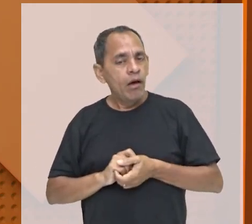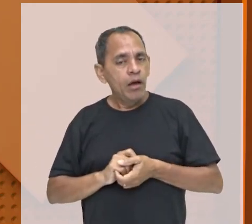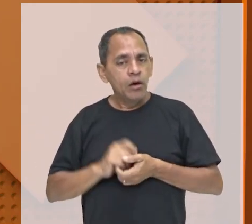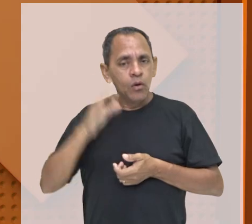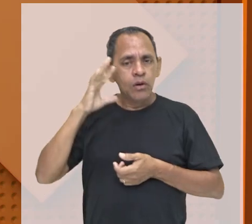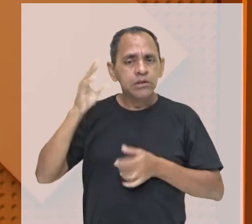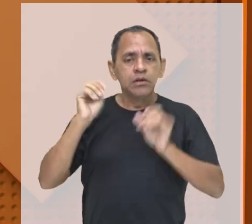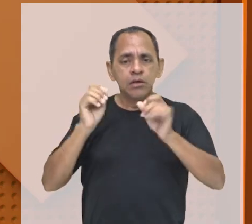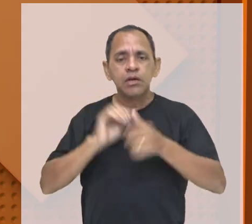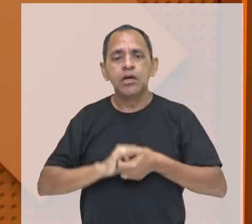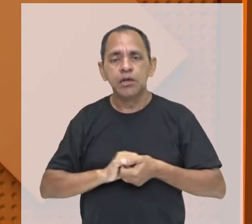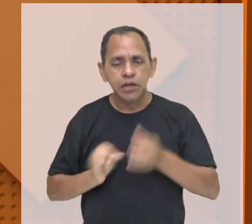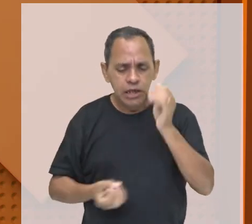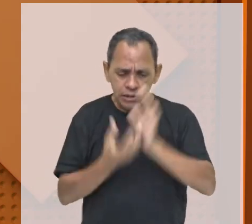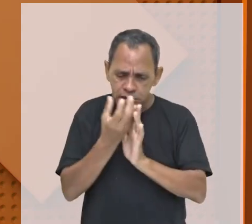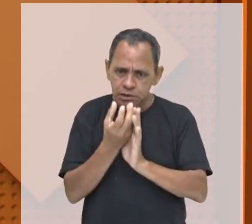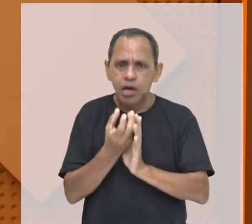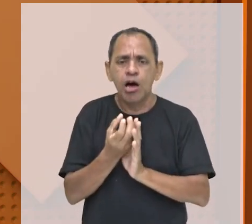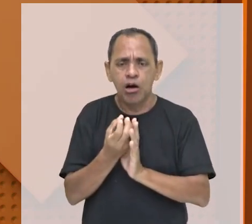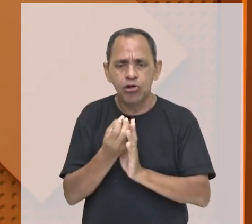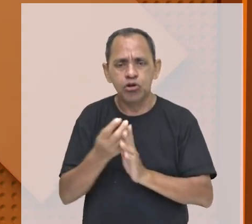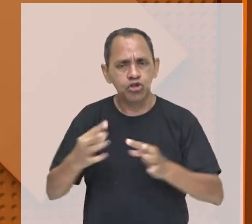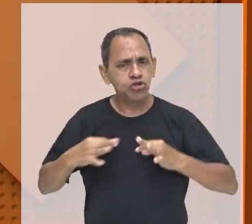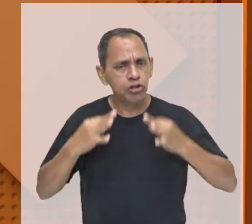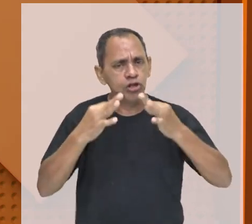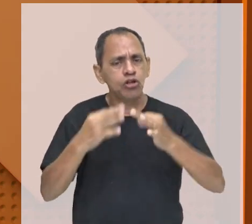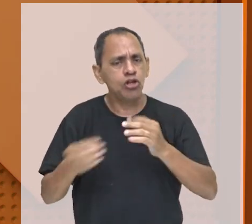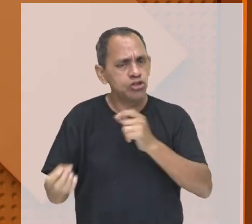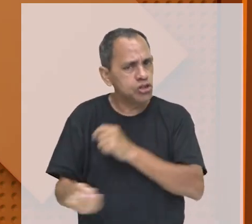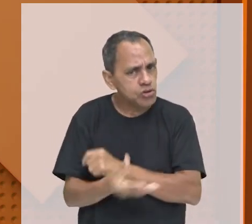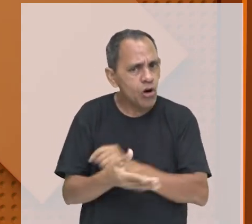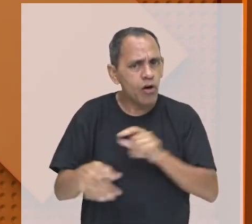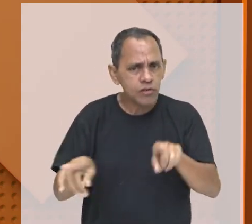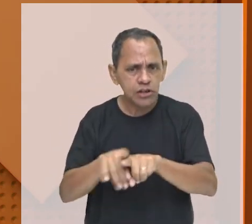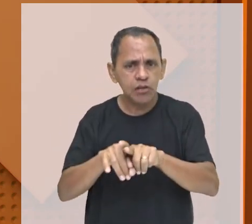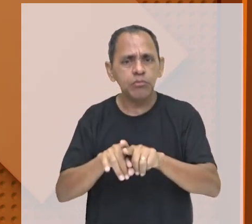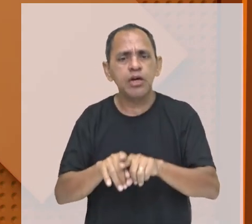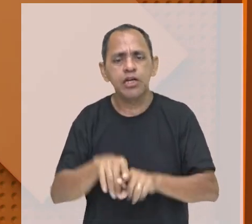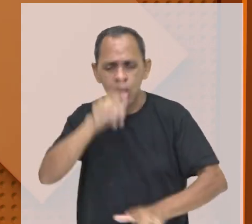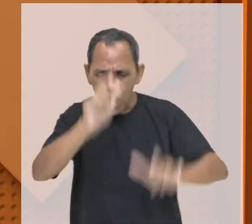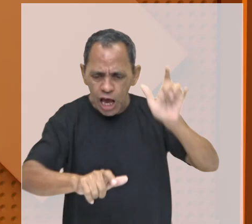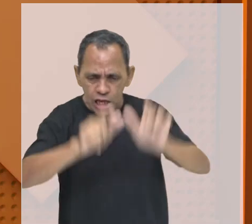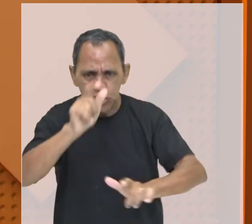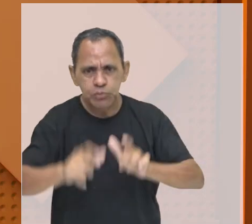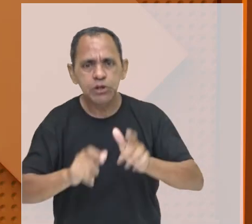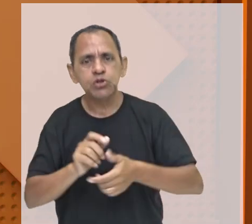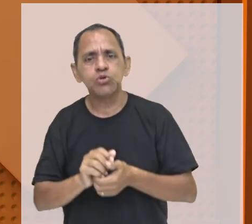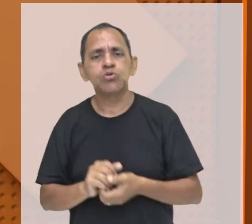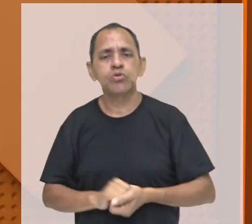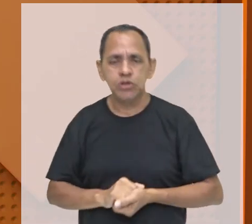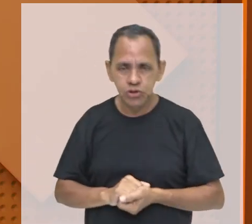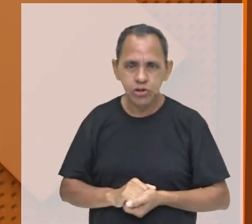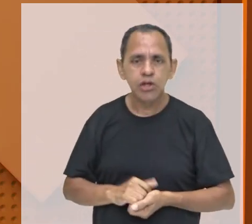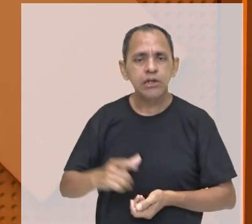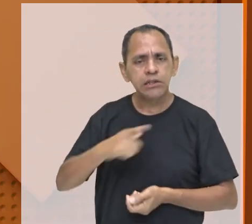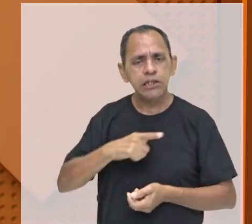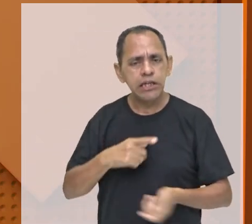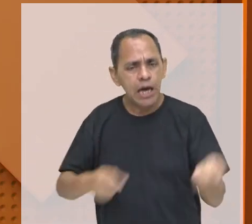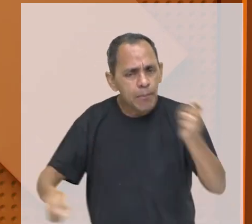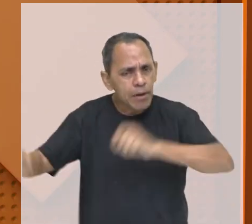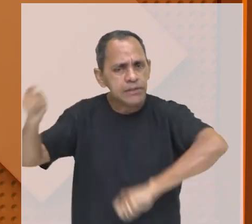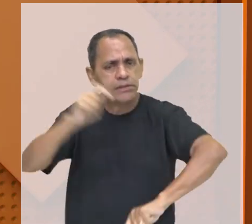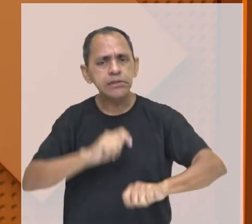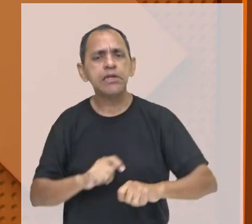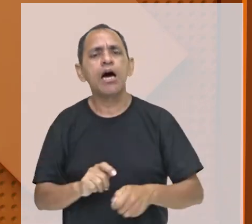ficando desempregadas, então volta a situação de realmente prejudicar e muitas pessoas aí tendo uma necessidade,